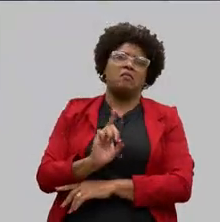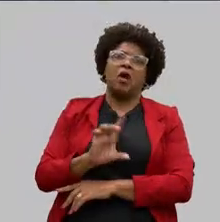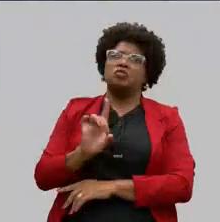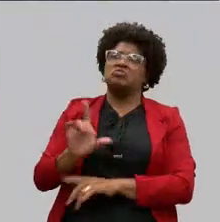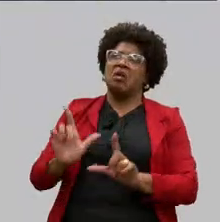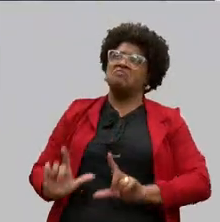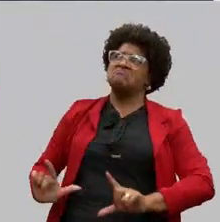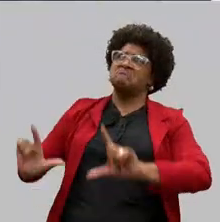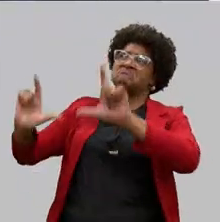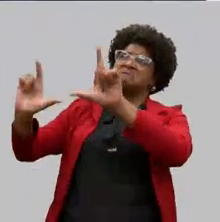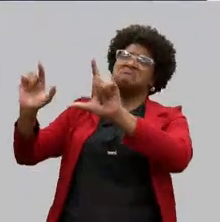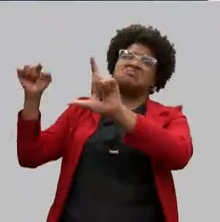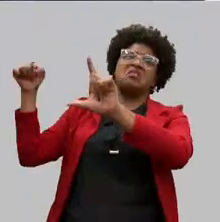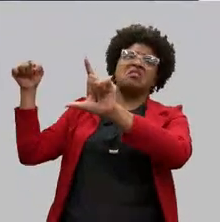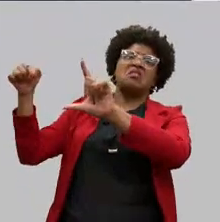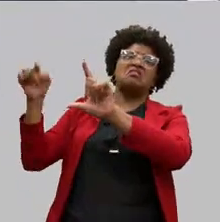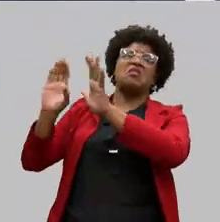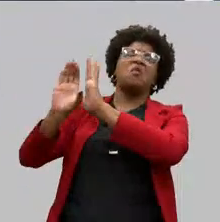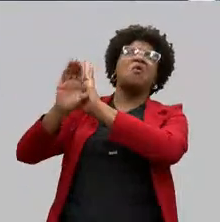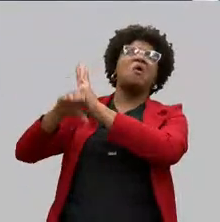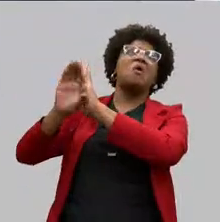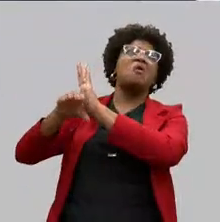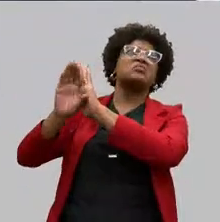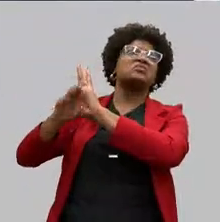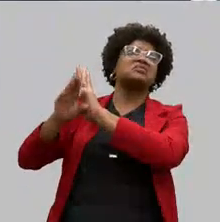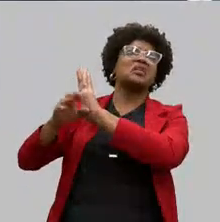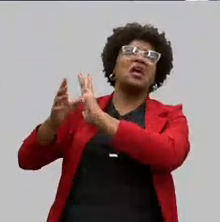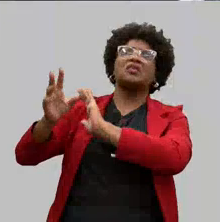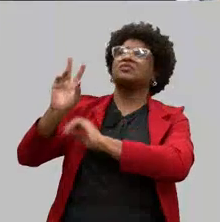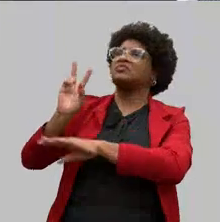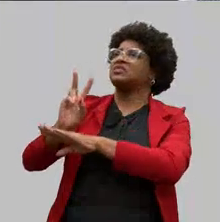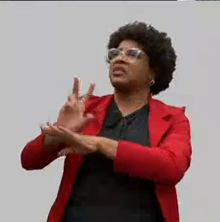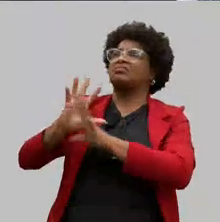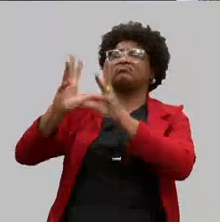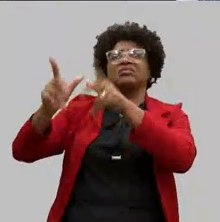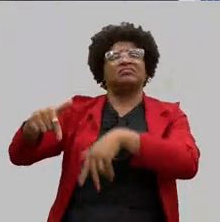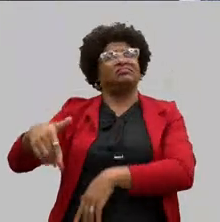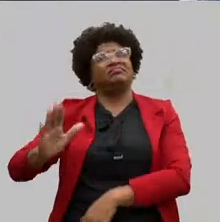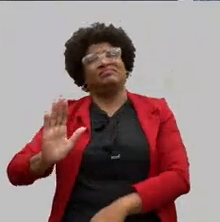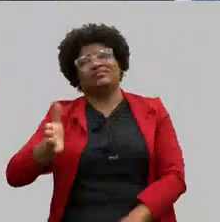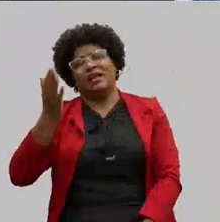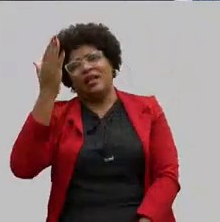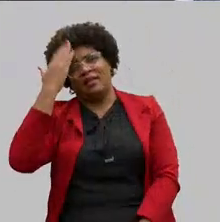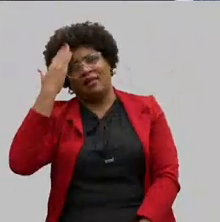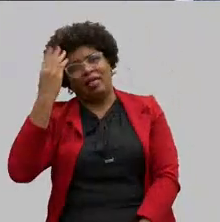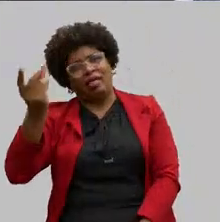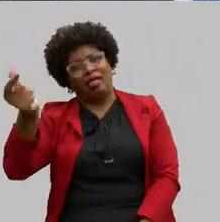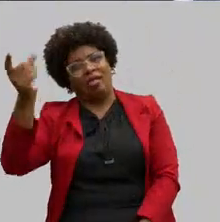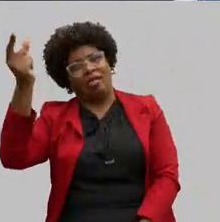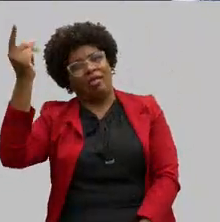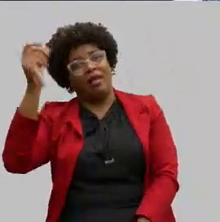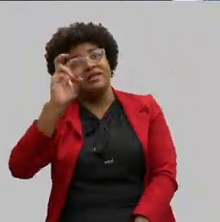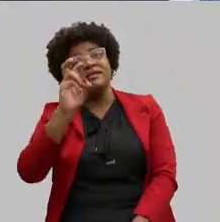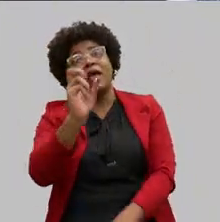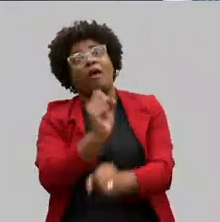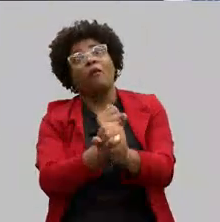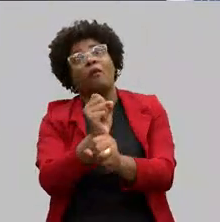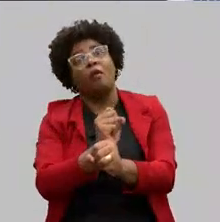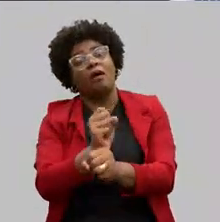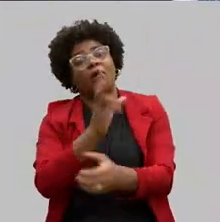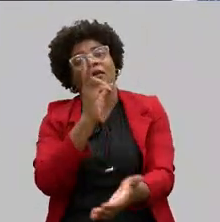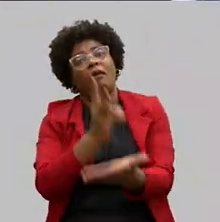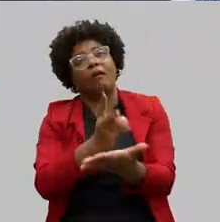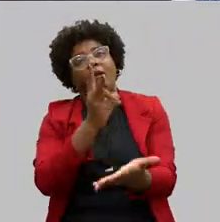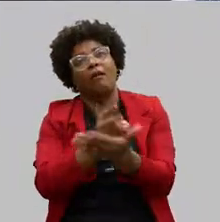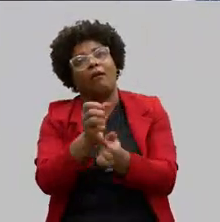de sobre conceitos de regime de recuperação fiscal que todos nós já sabemos que nós estamos discutindo o mesmo assunto tem 5 anos eh e aí eu